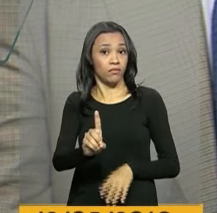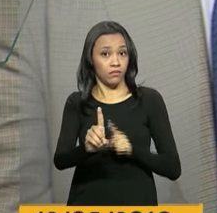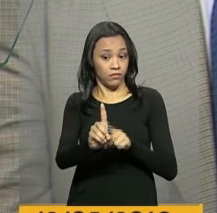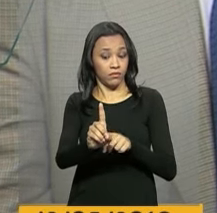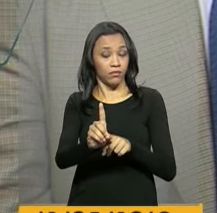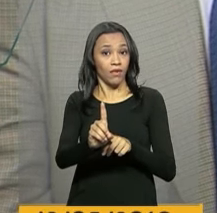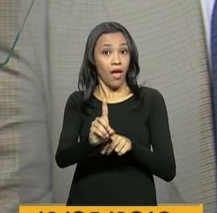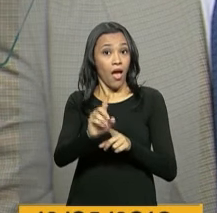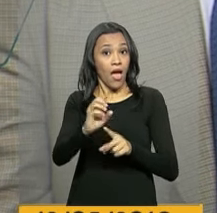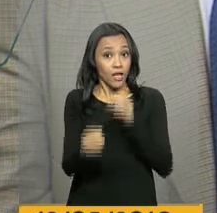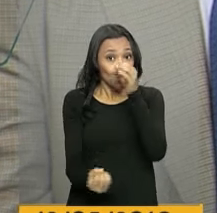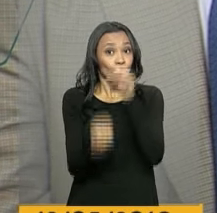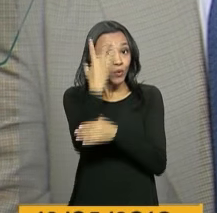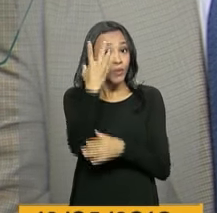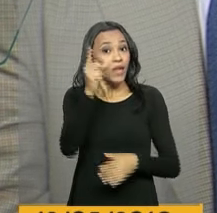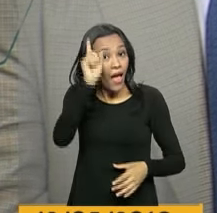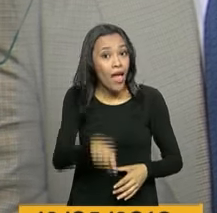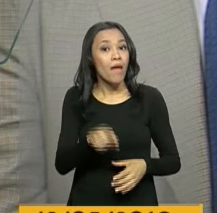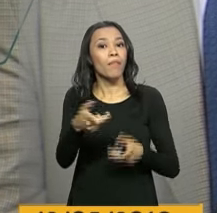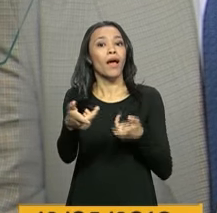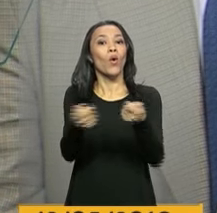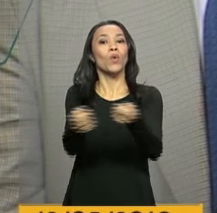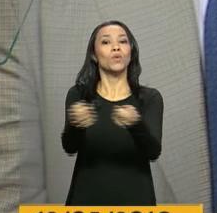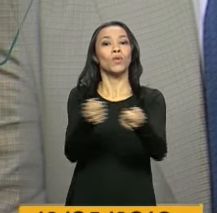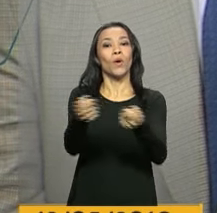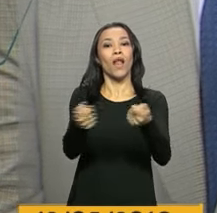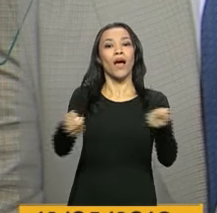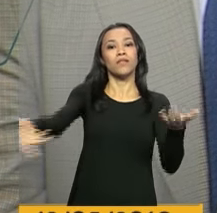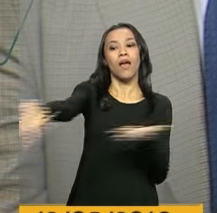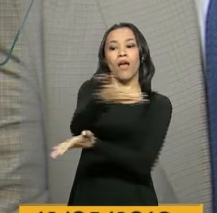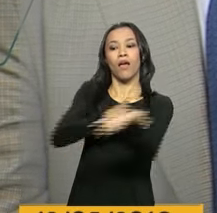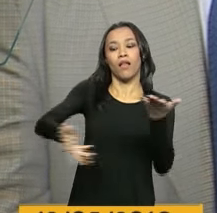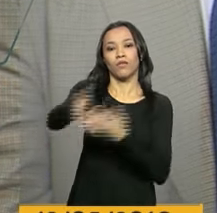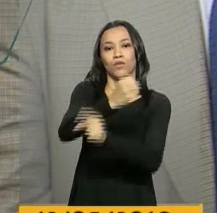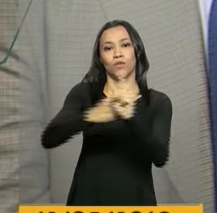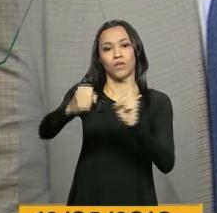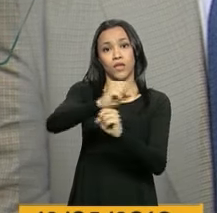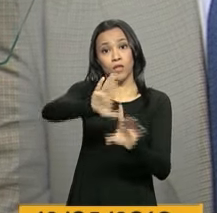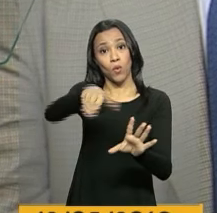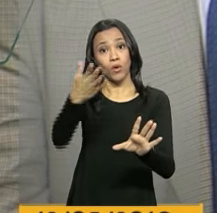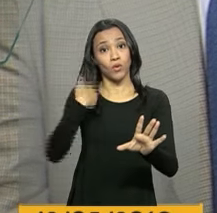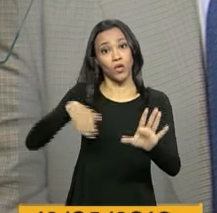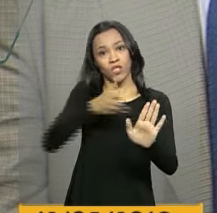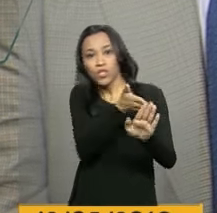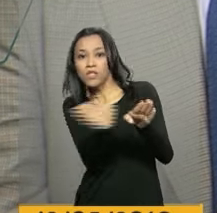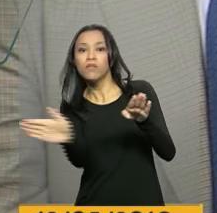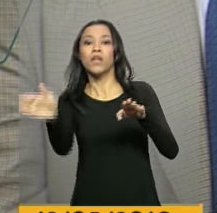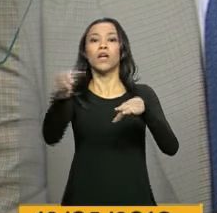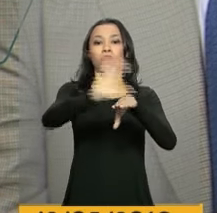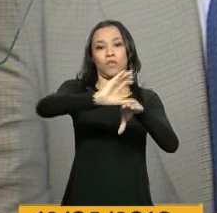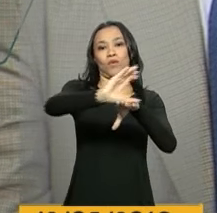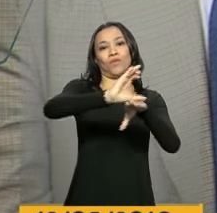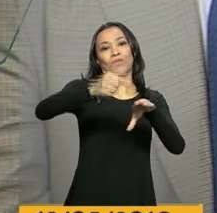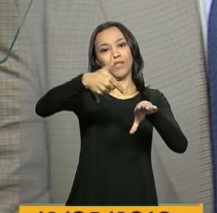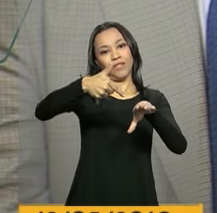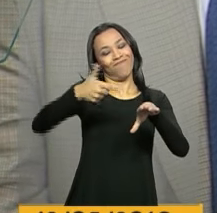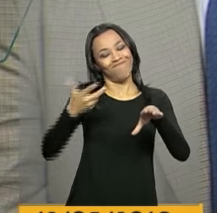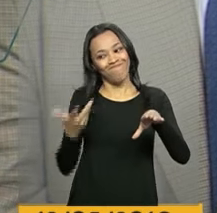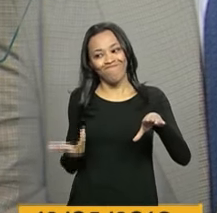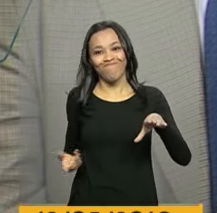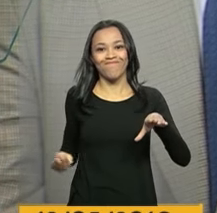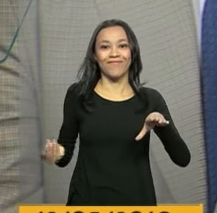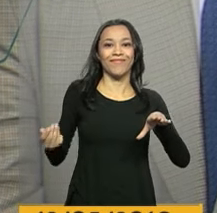para regular as relações sociais, quando nós nos desviamos dos limites do direito, nós criamos